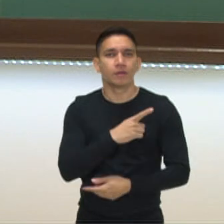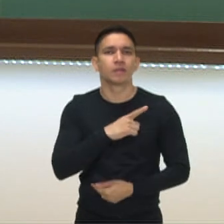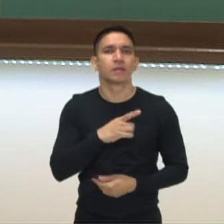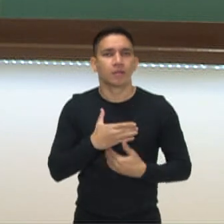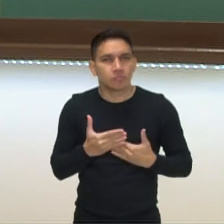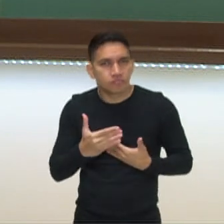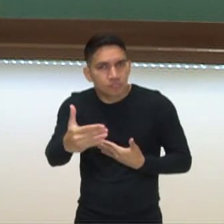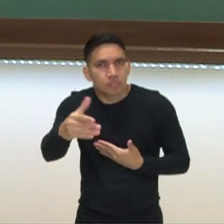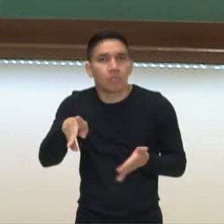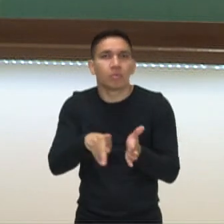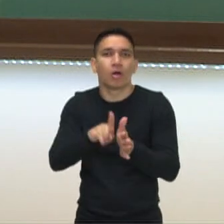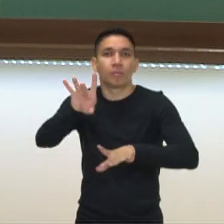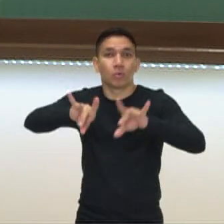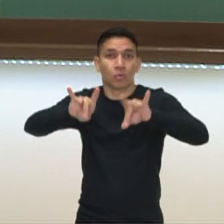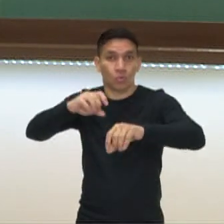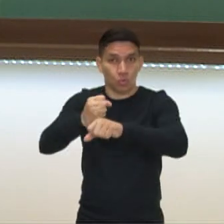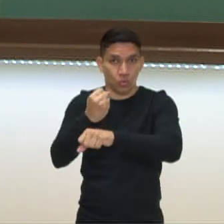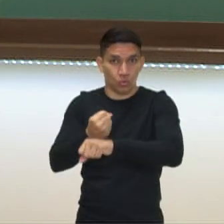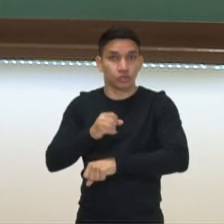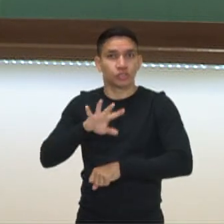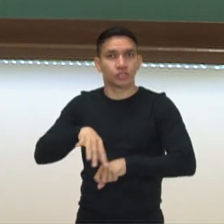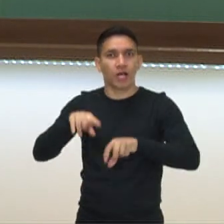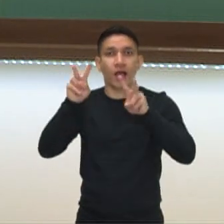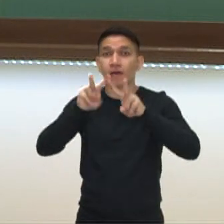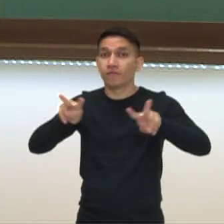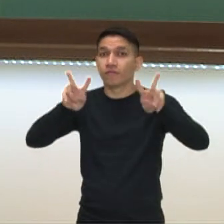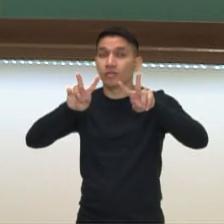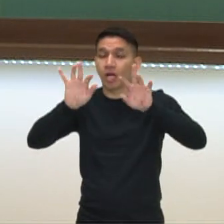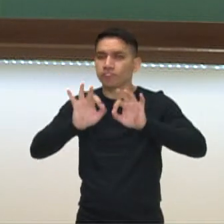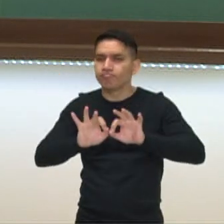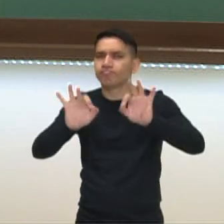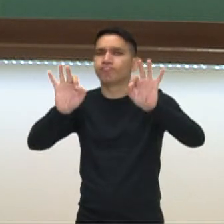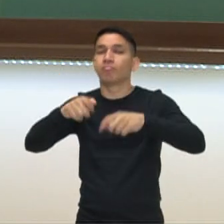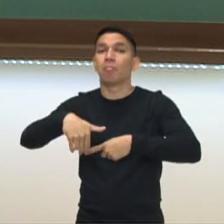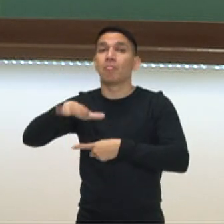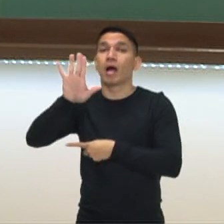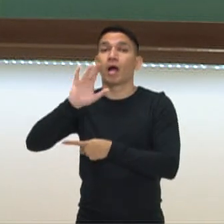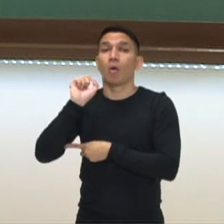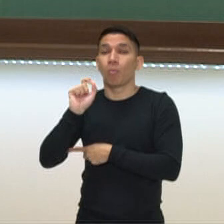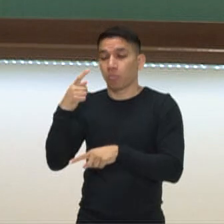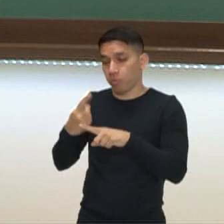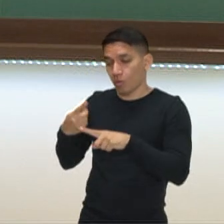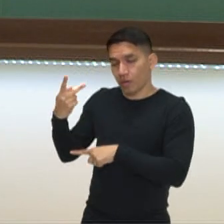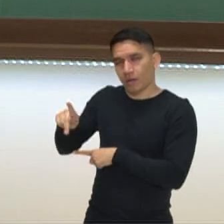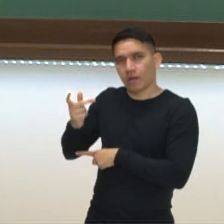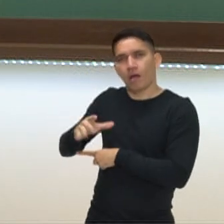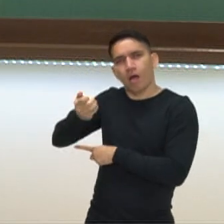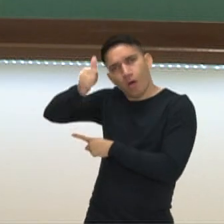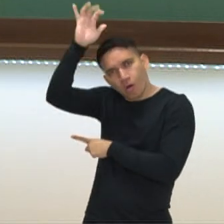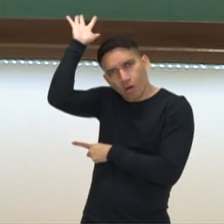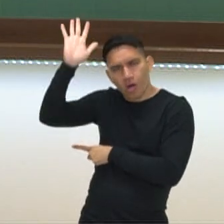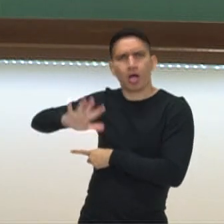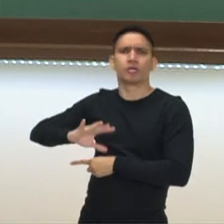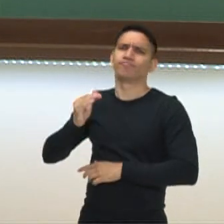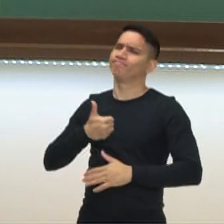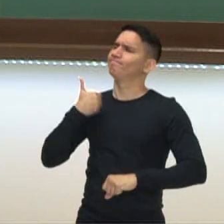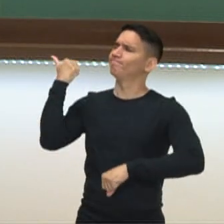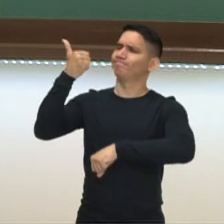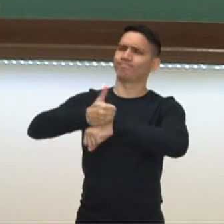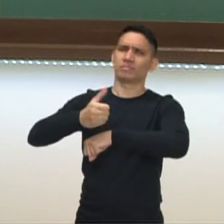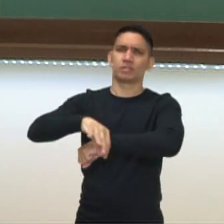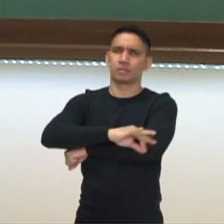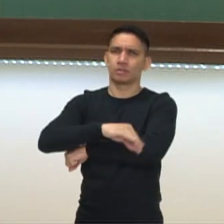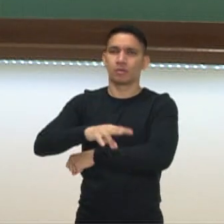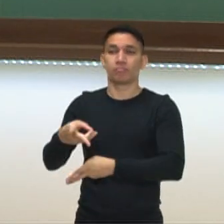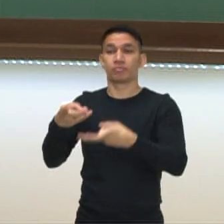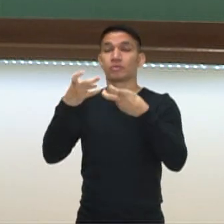esse teatro totalmente construído, ele já tem uma visão muito maior. O romano em si, como ele era um mestre de arquitetura, ele já começava a ver que existia uma coisa